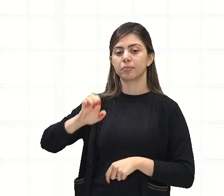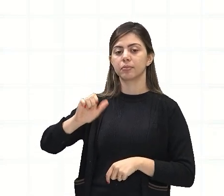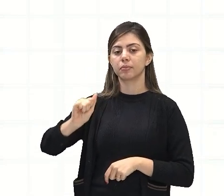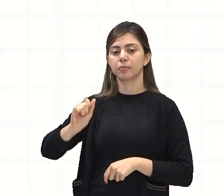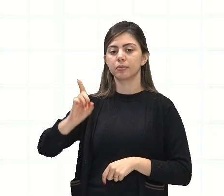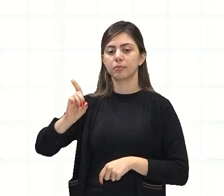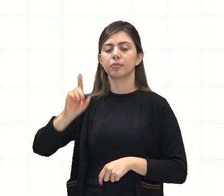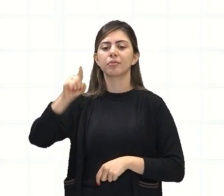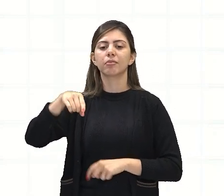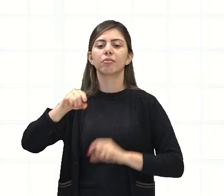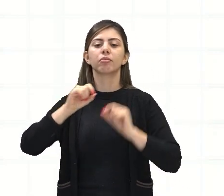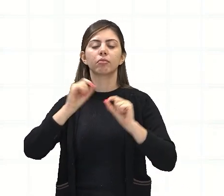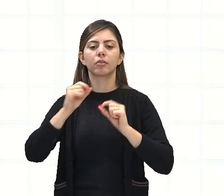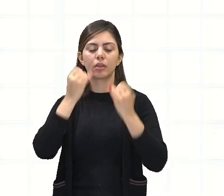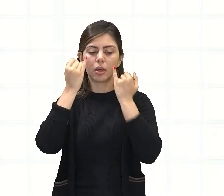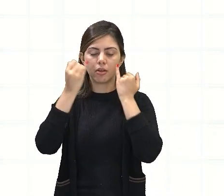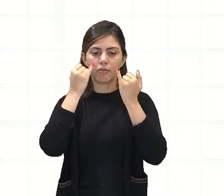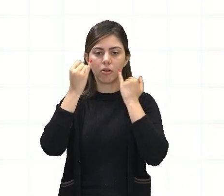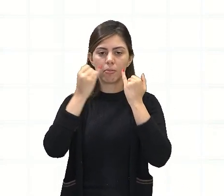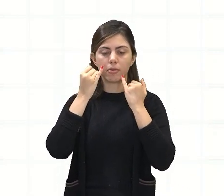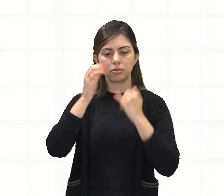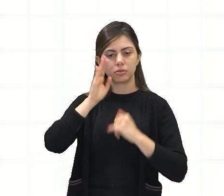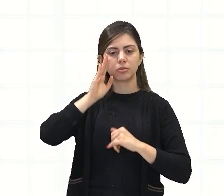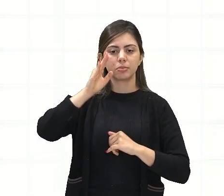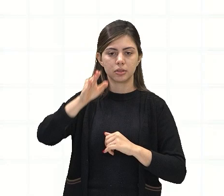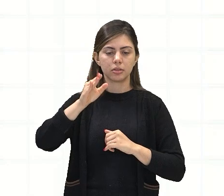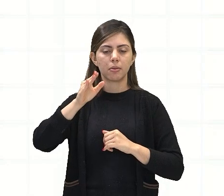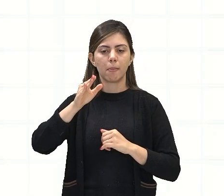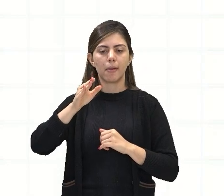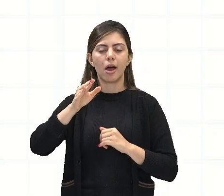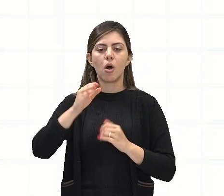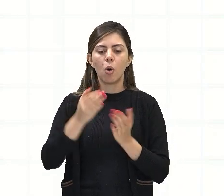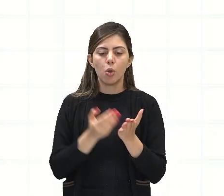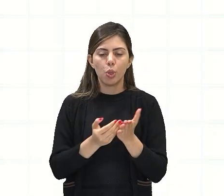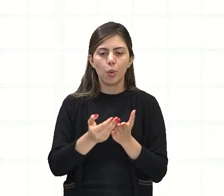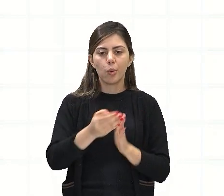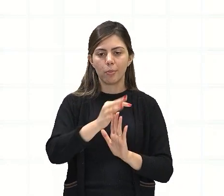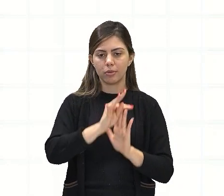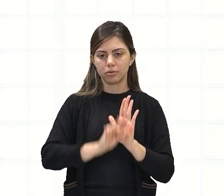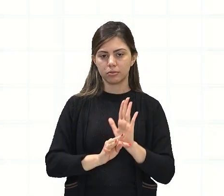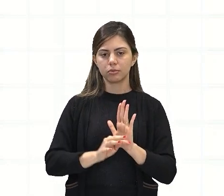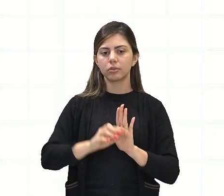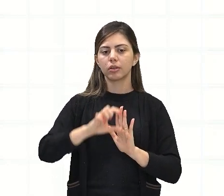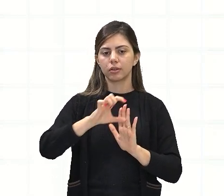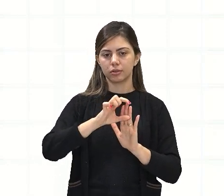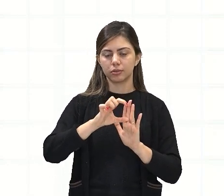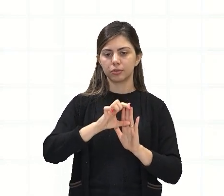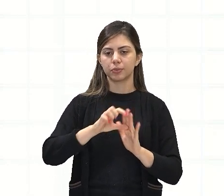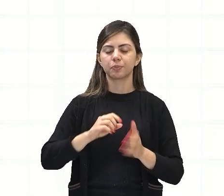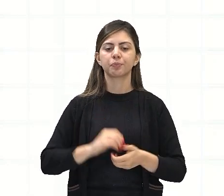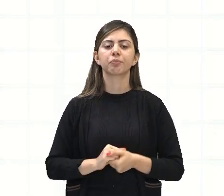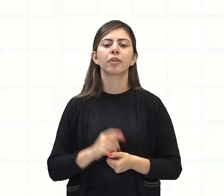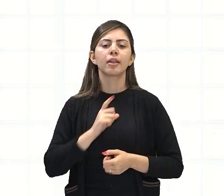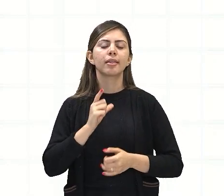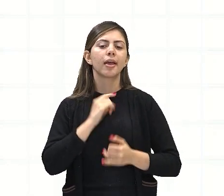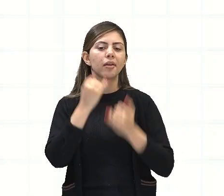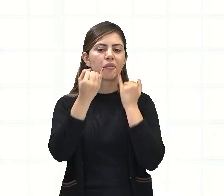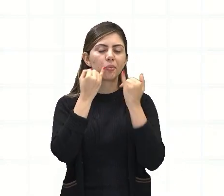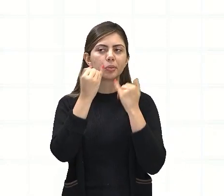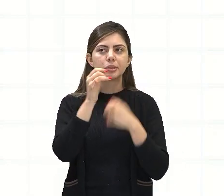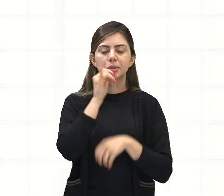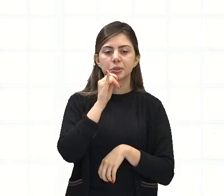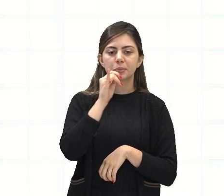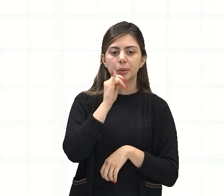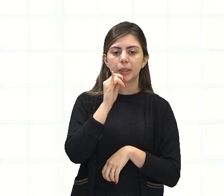que são informações básicas no início do texto, ali, né, na introdução. E como é que